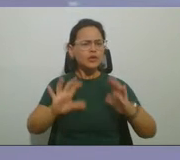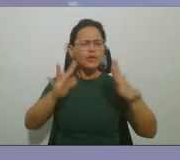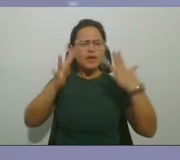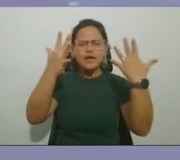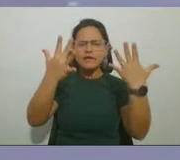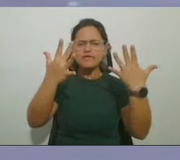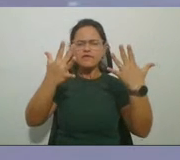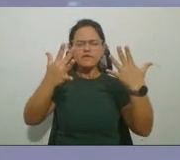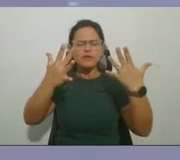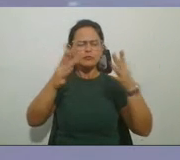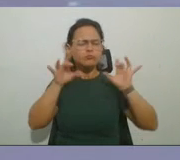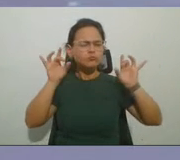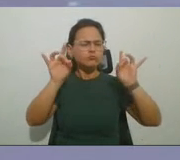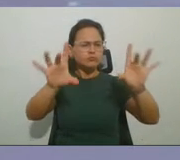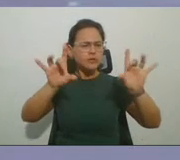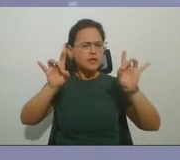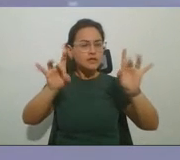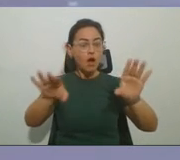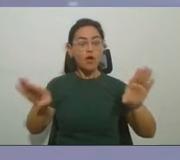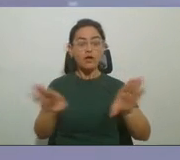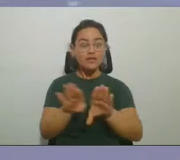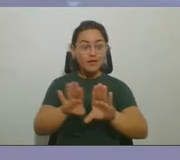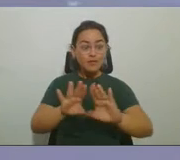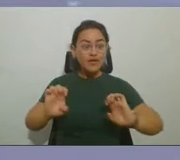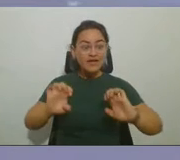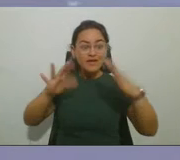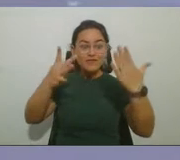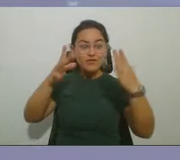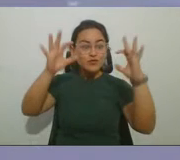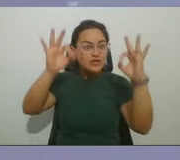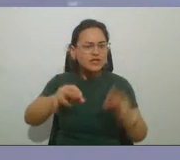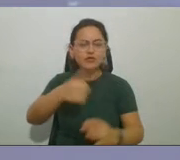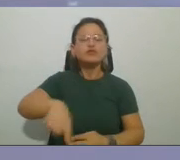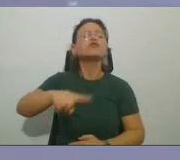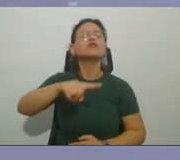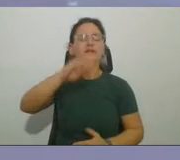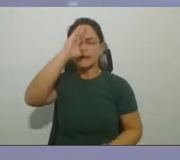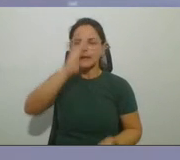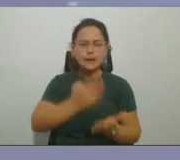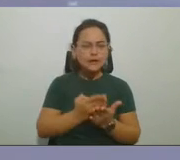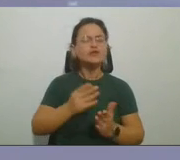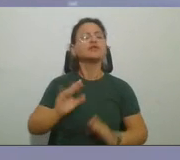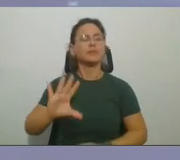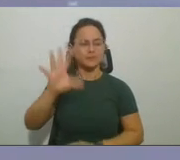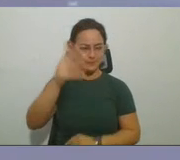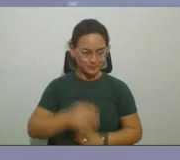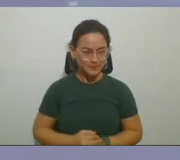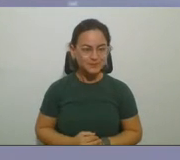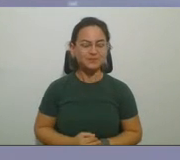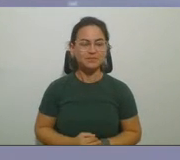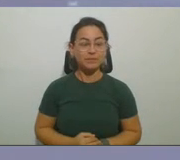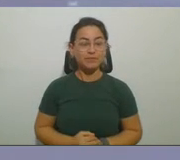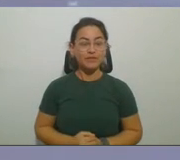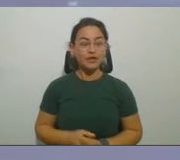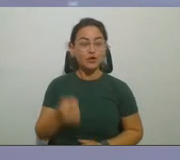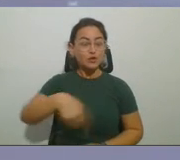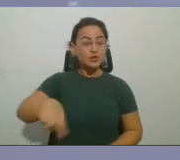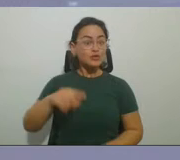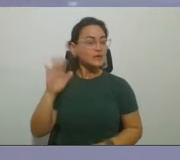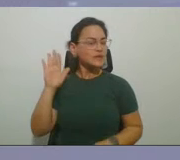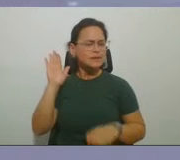certeza de que ele realmente aconteceria. Sem o apoio incondicional de vocês, nós